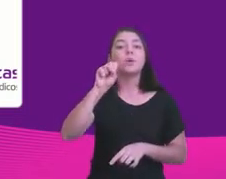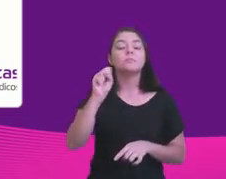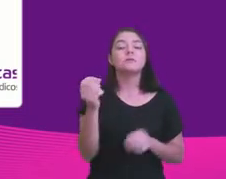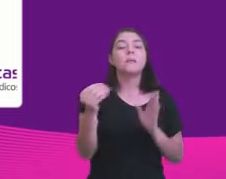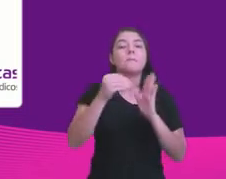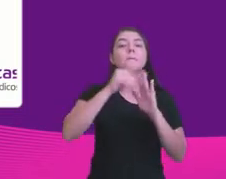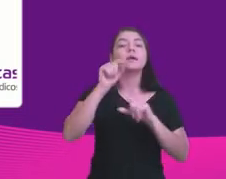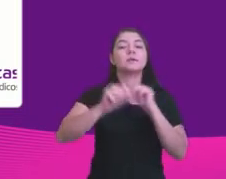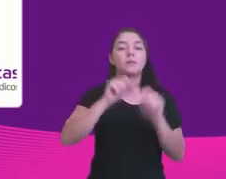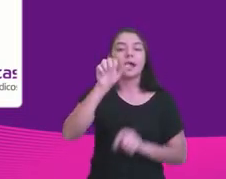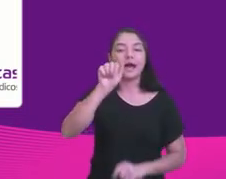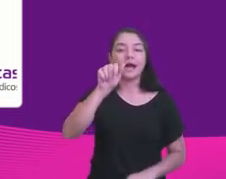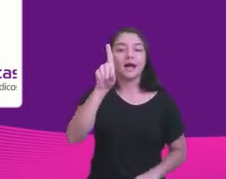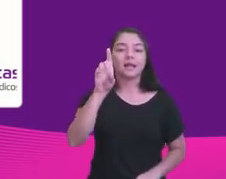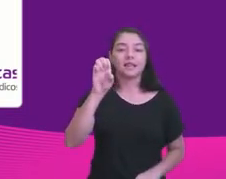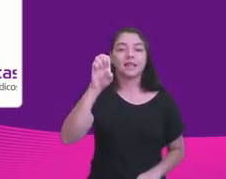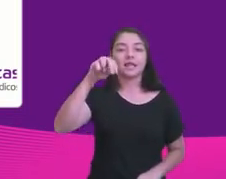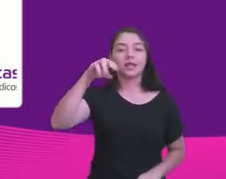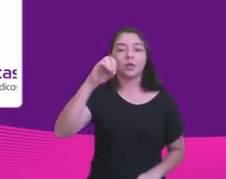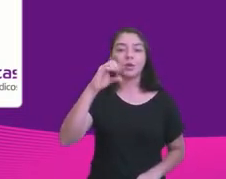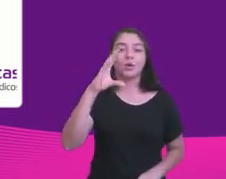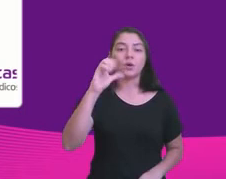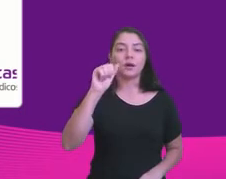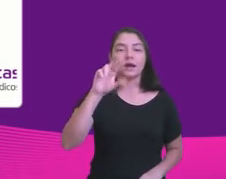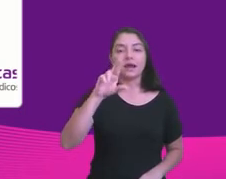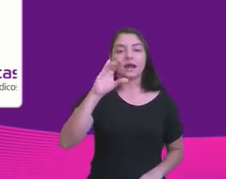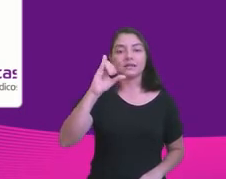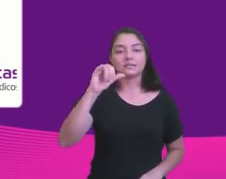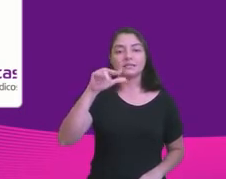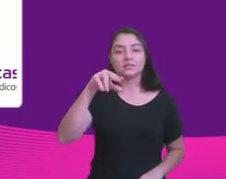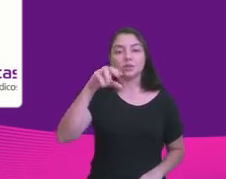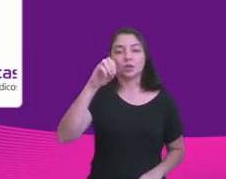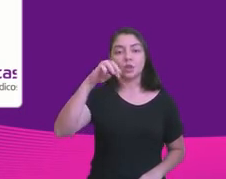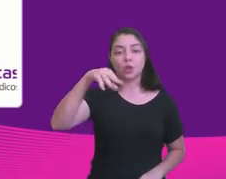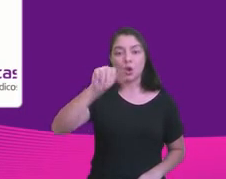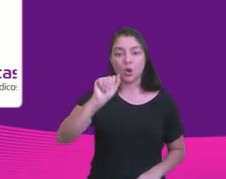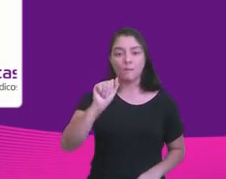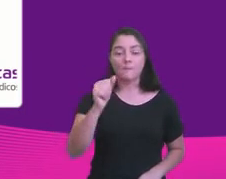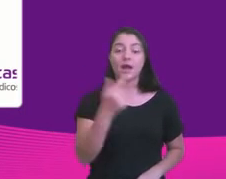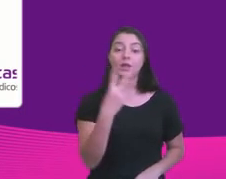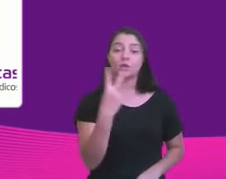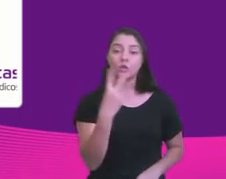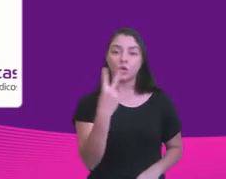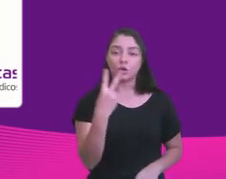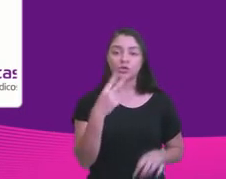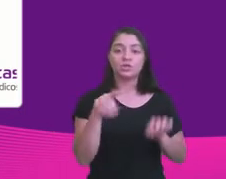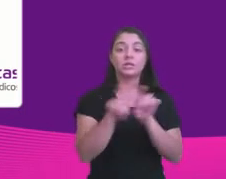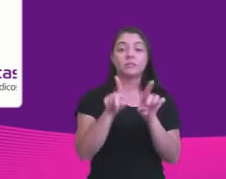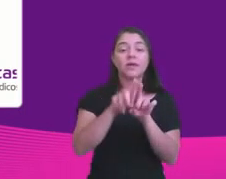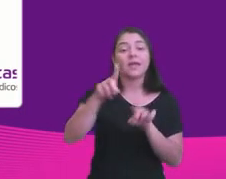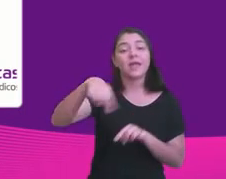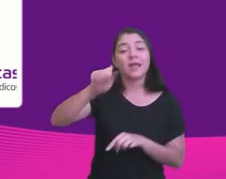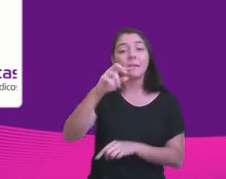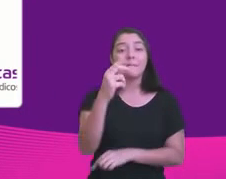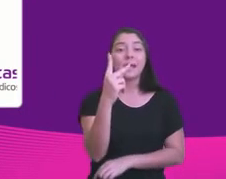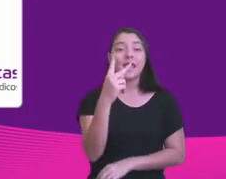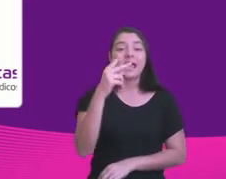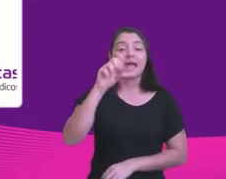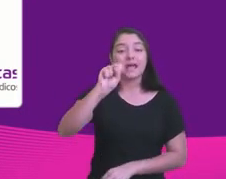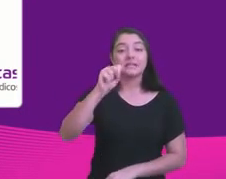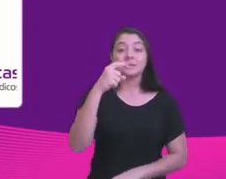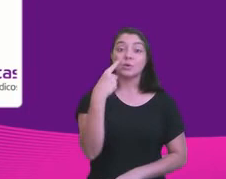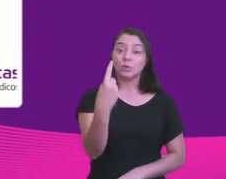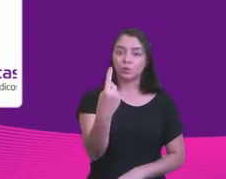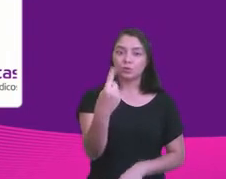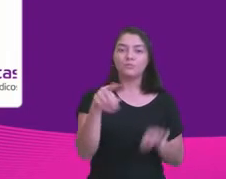selvagem, com estabilidade de microsatélite, um paciente com PS1. Aqui as